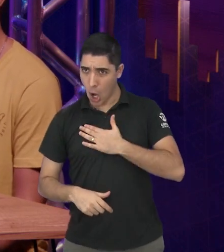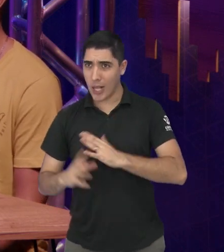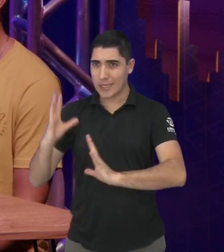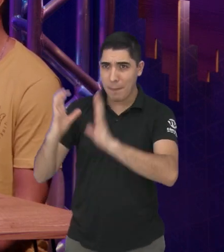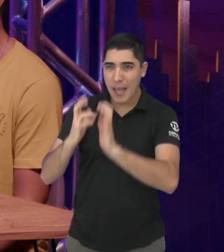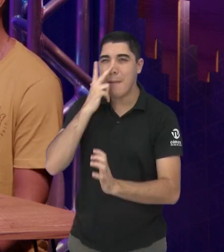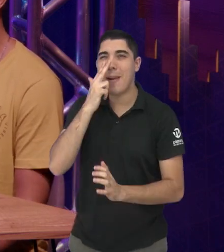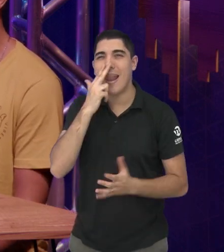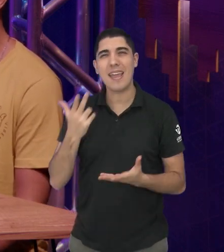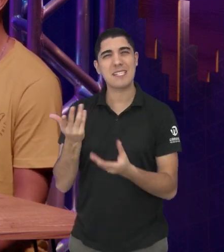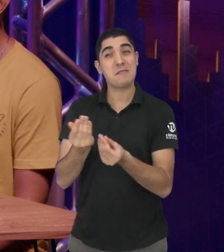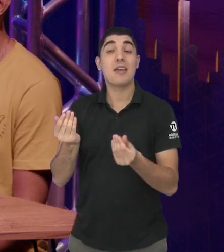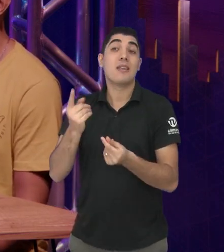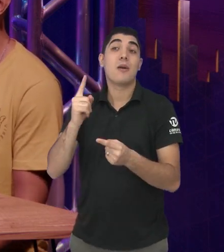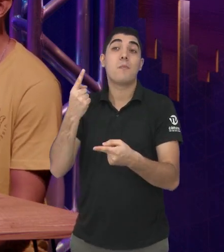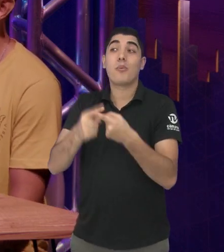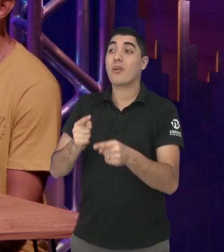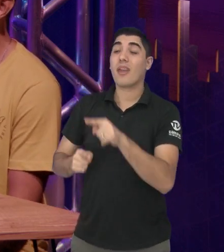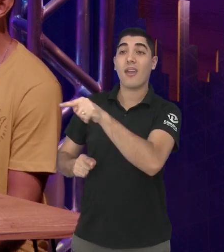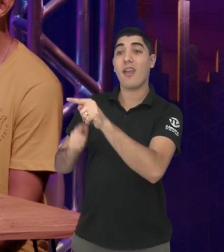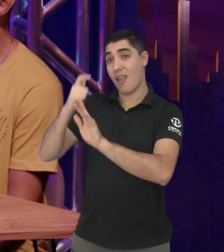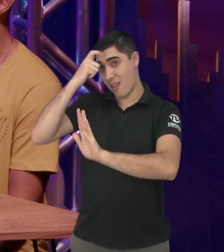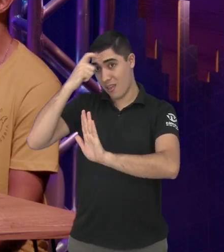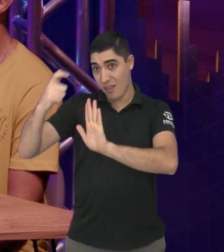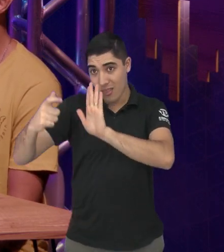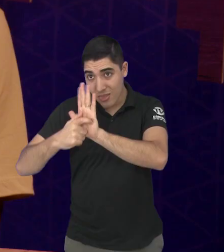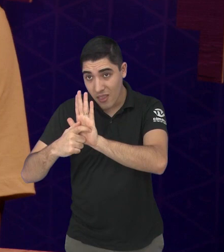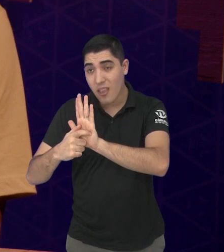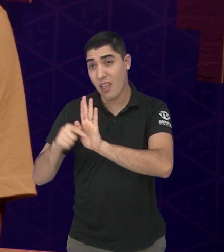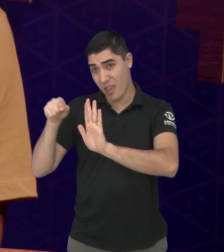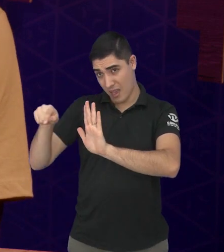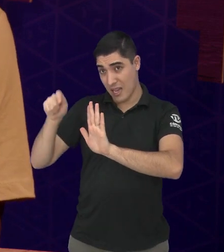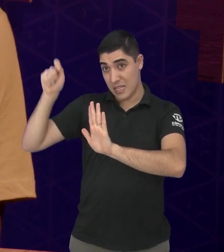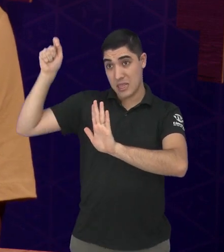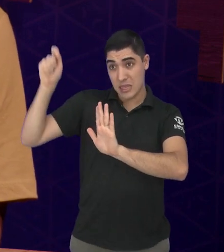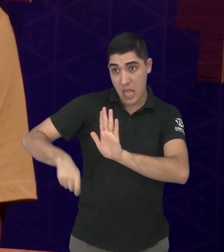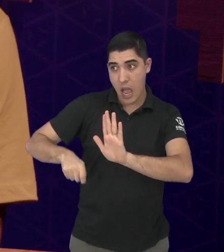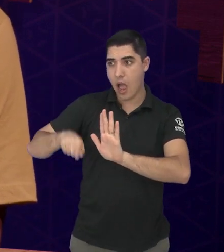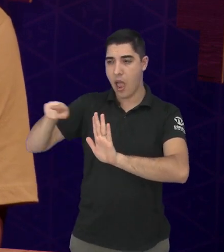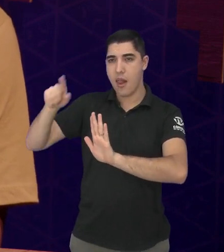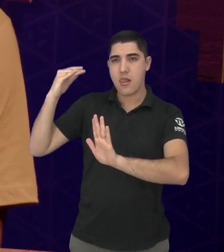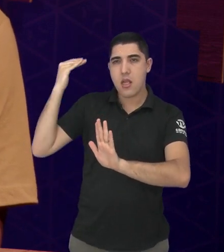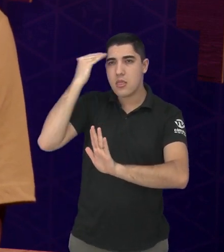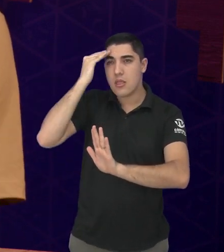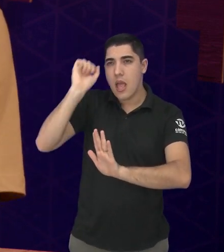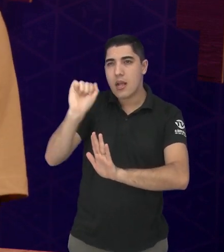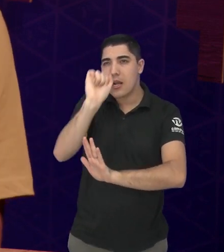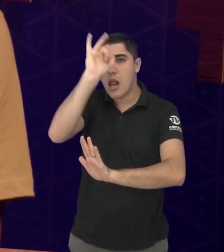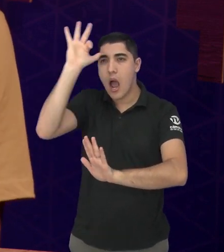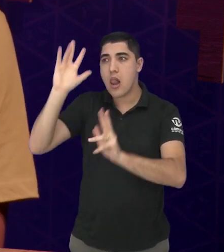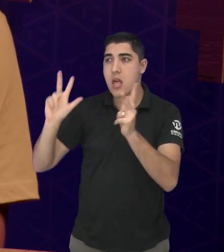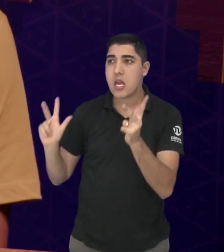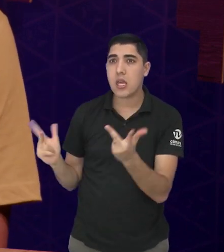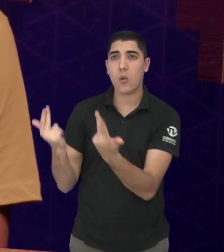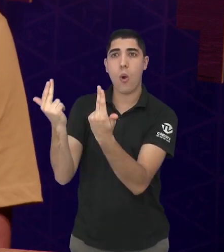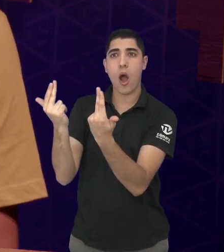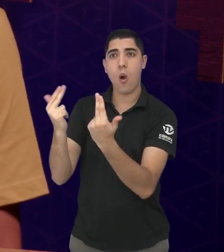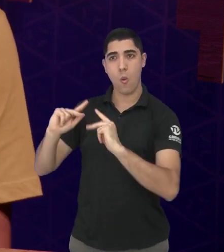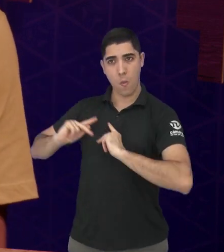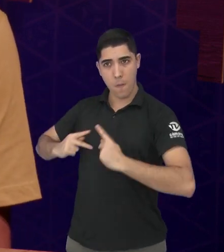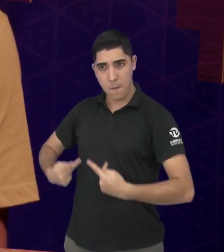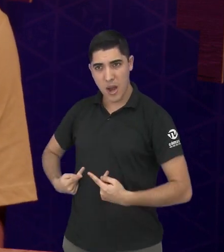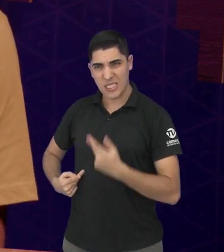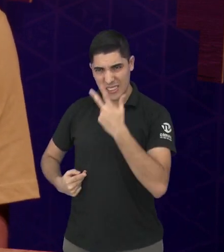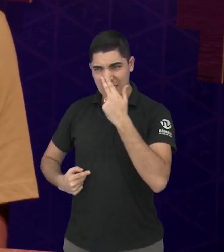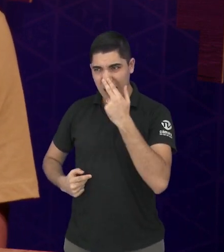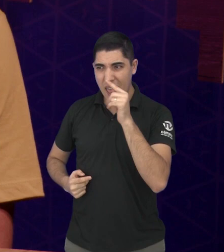tem. Será que, tipo, se uma inteligência artificial conseguisse ser autoconsciente e fosse igual à mente de um ser humano, em